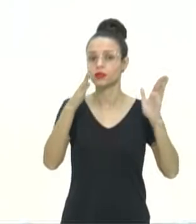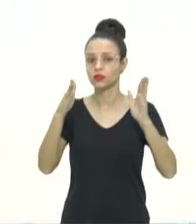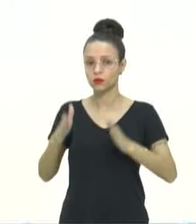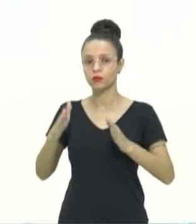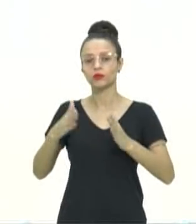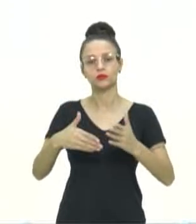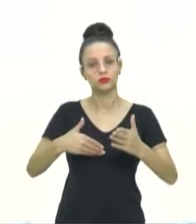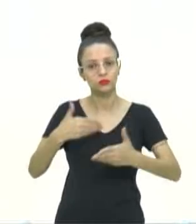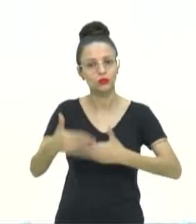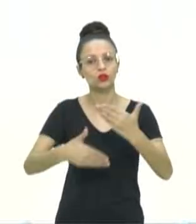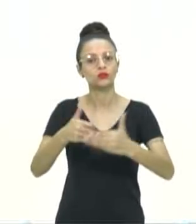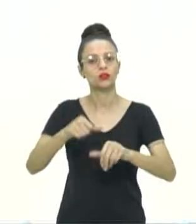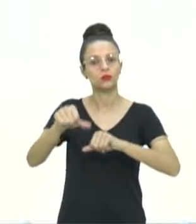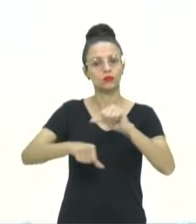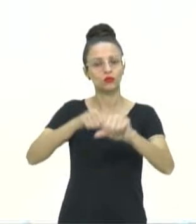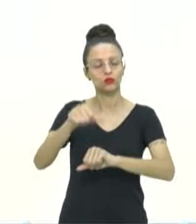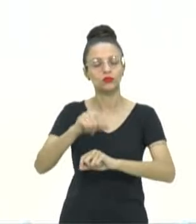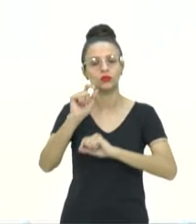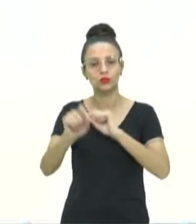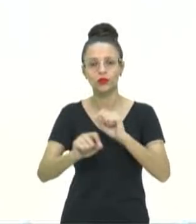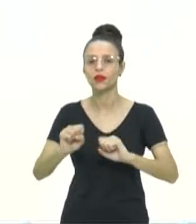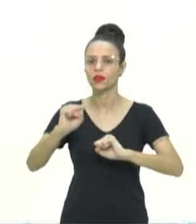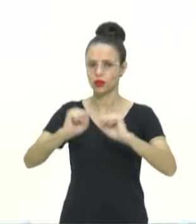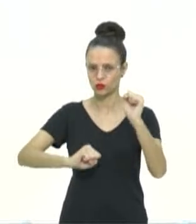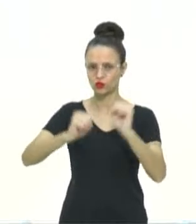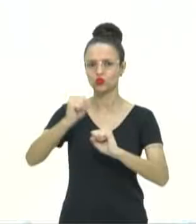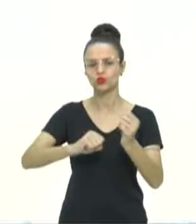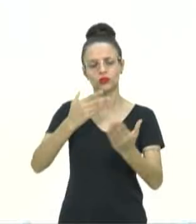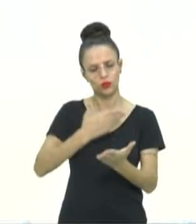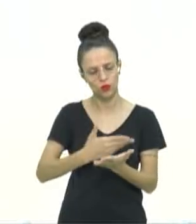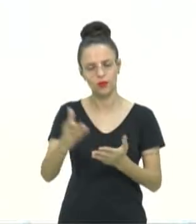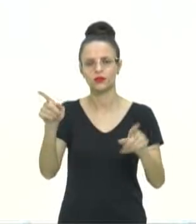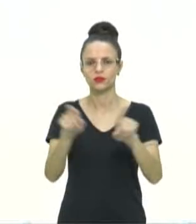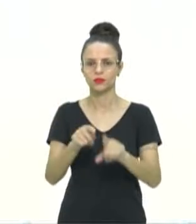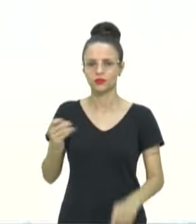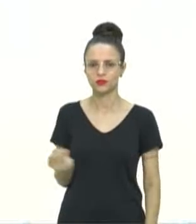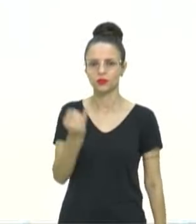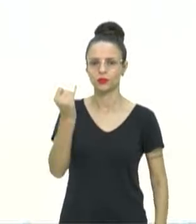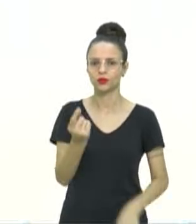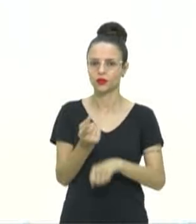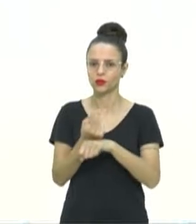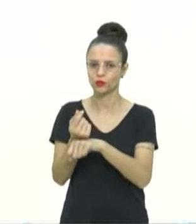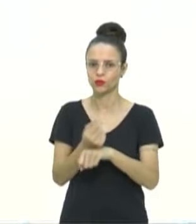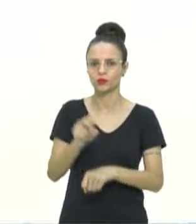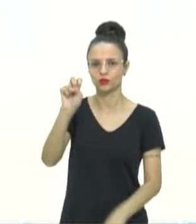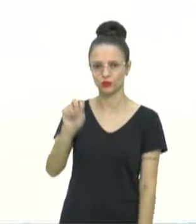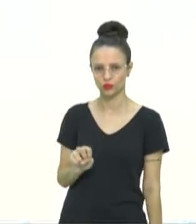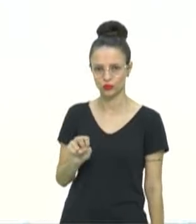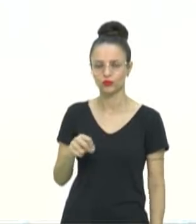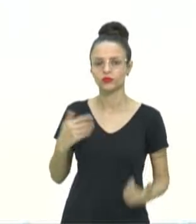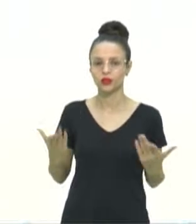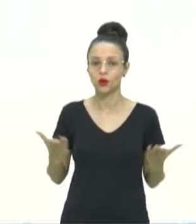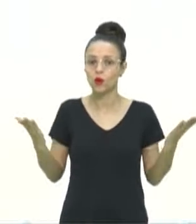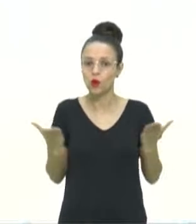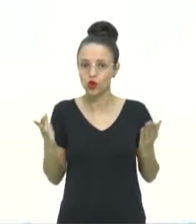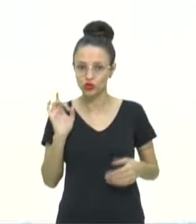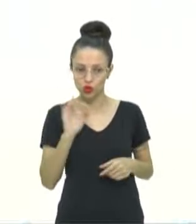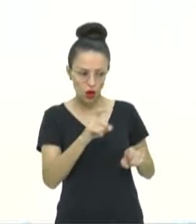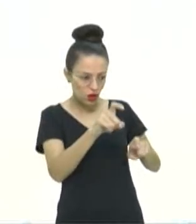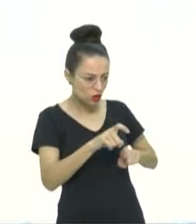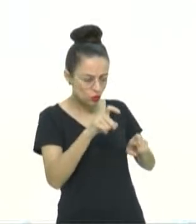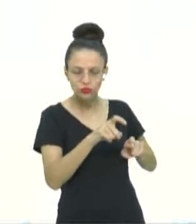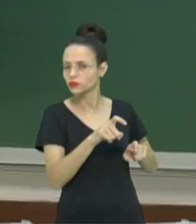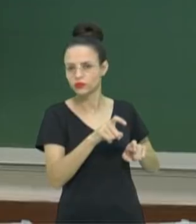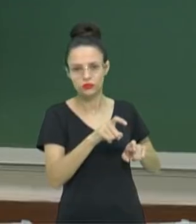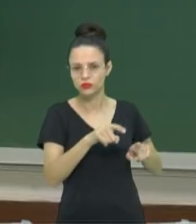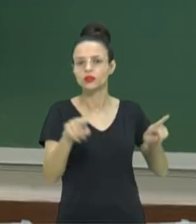tem um processo de mudança ali e a indústria também passa a ser importante para a economia da região sul. Então hoje a gente não tem só mais